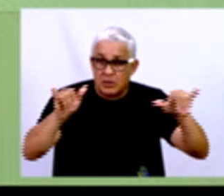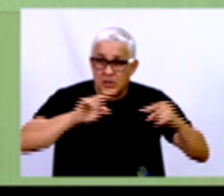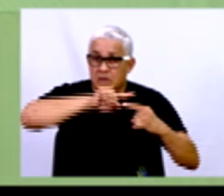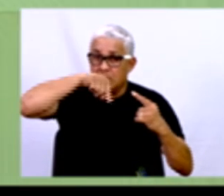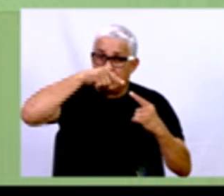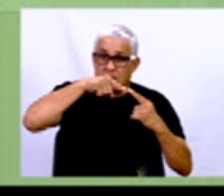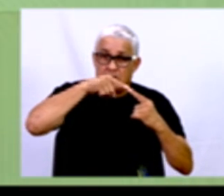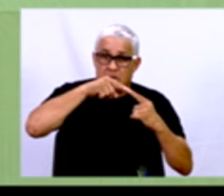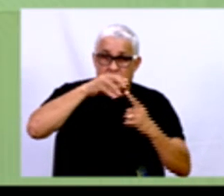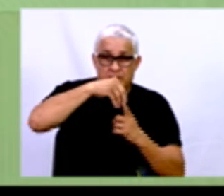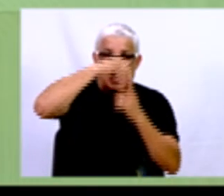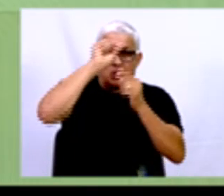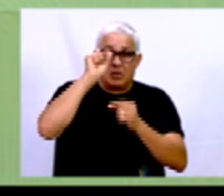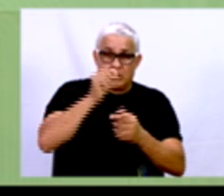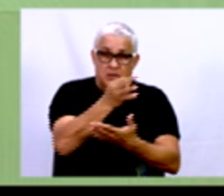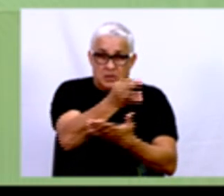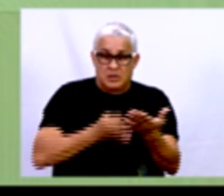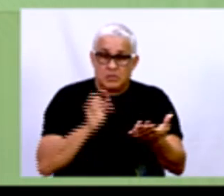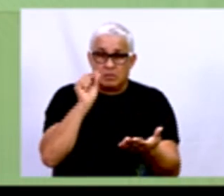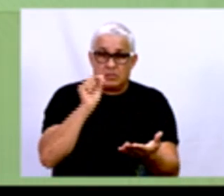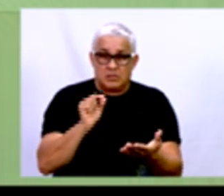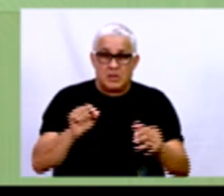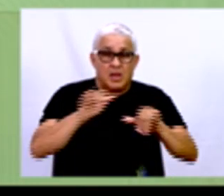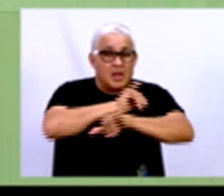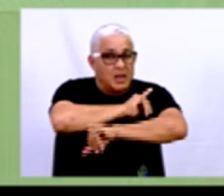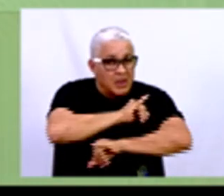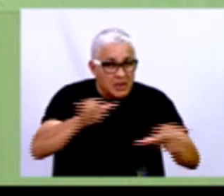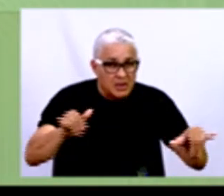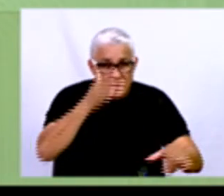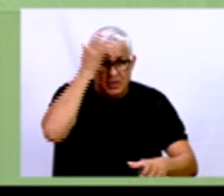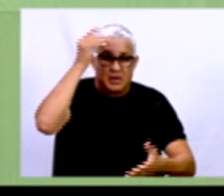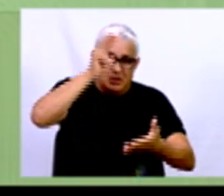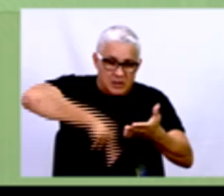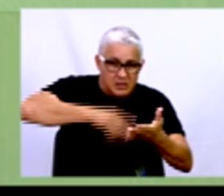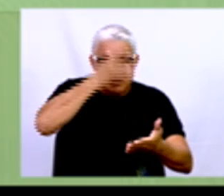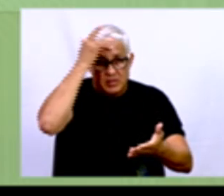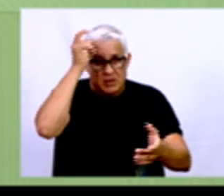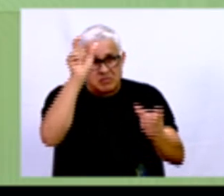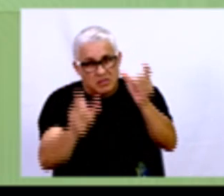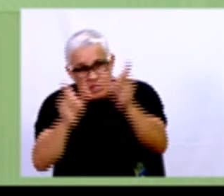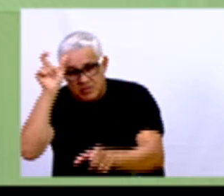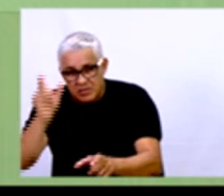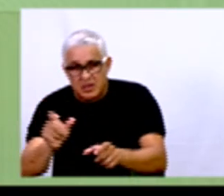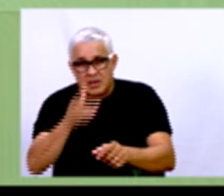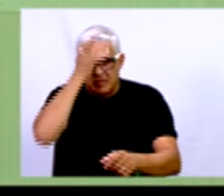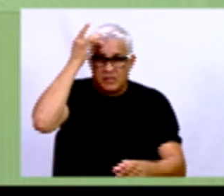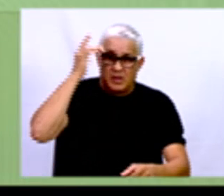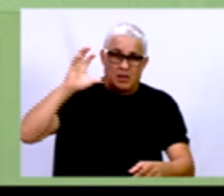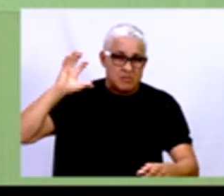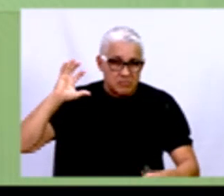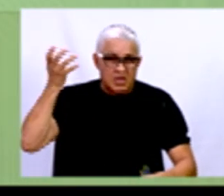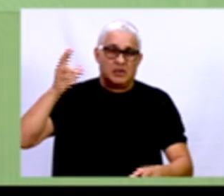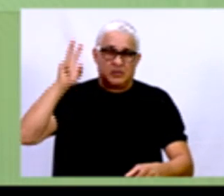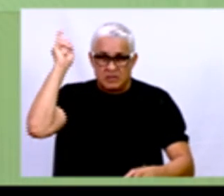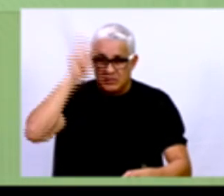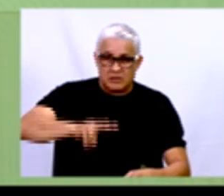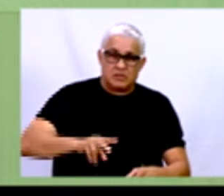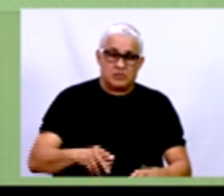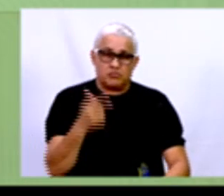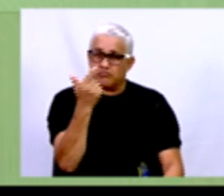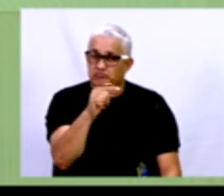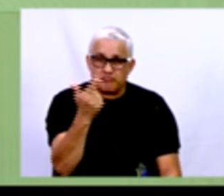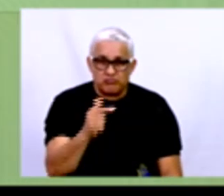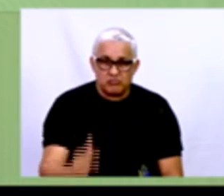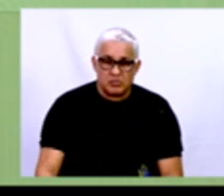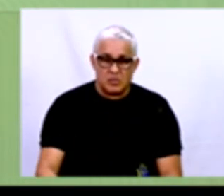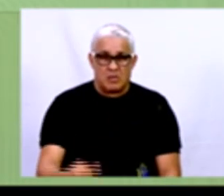objetivo principal desse texto passa a ser informar o leitor sobre alguém, sobre uma história, sobre um acontecimento. Não há impressões